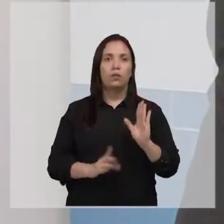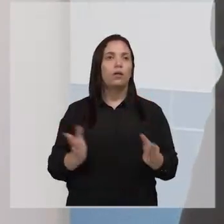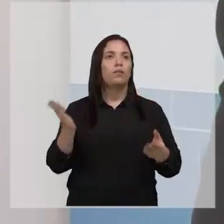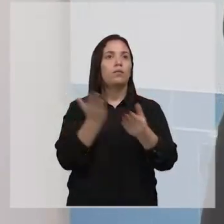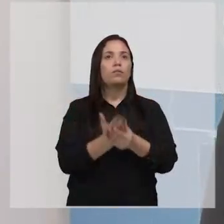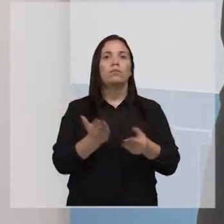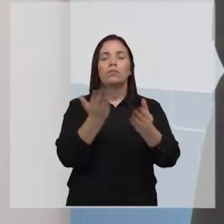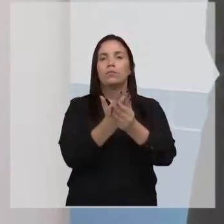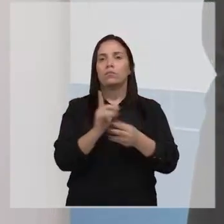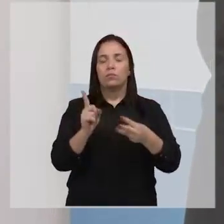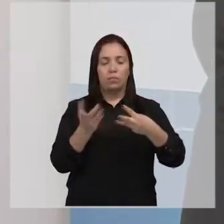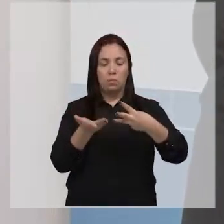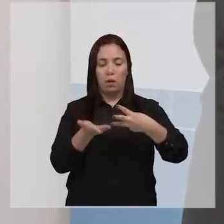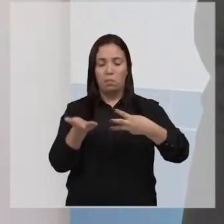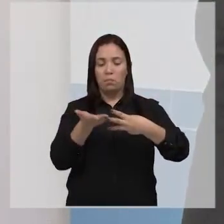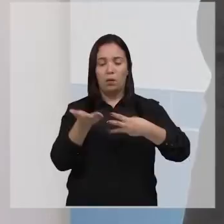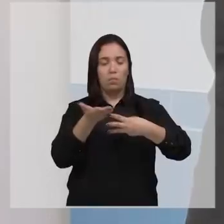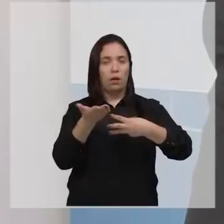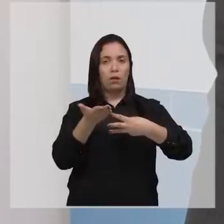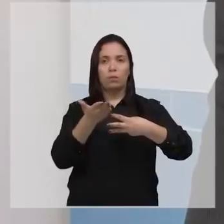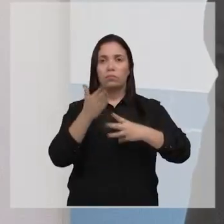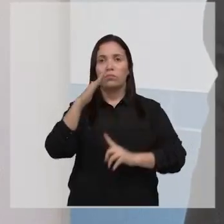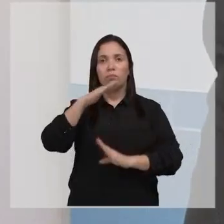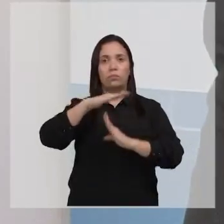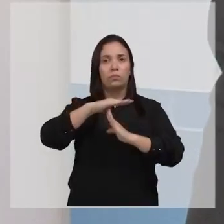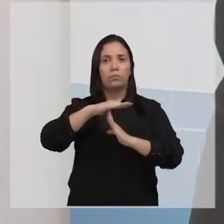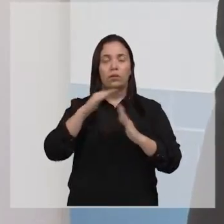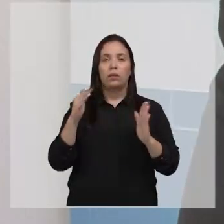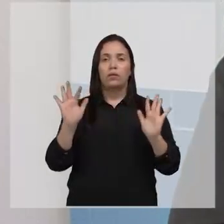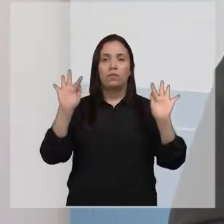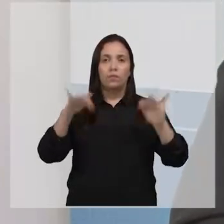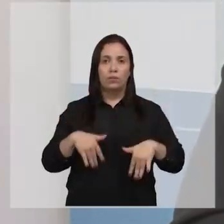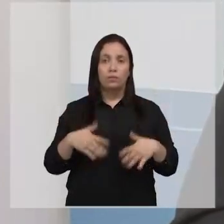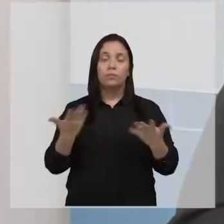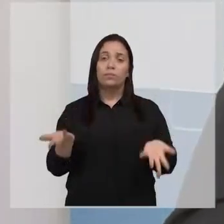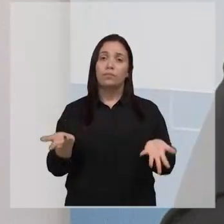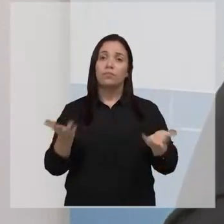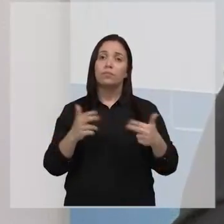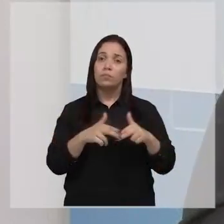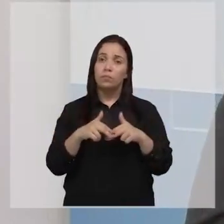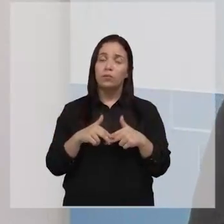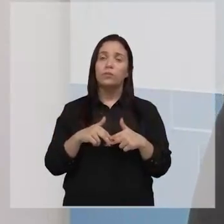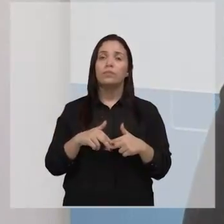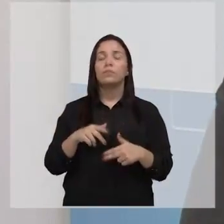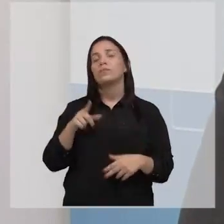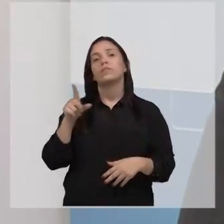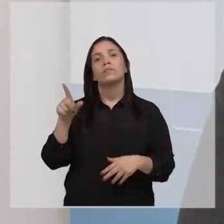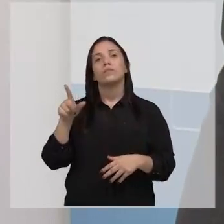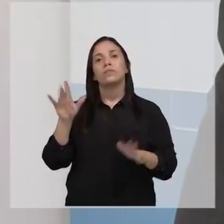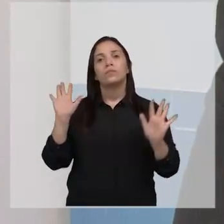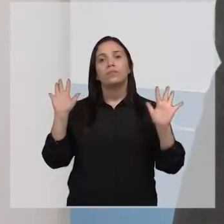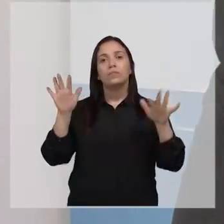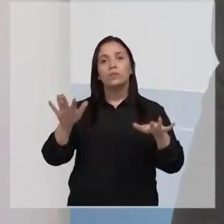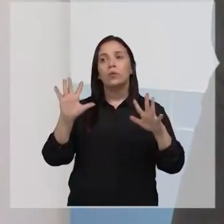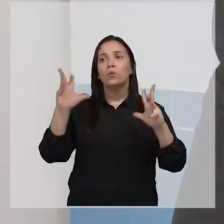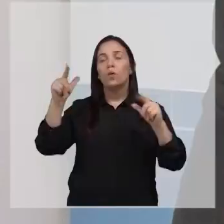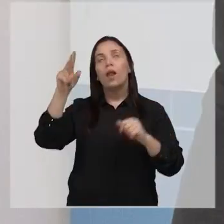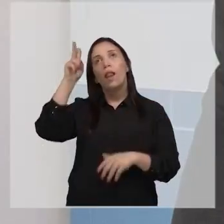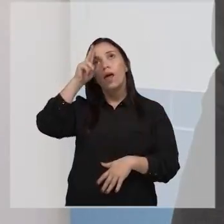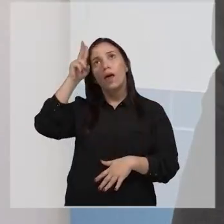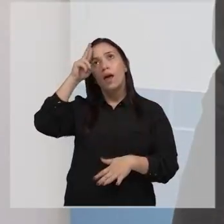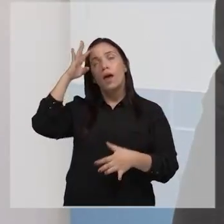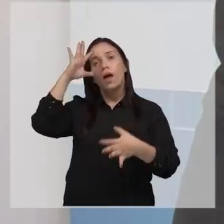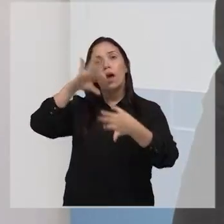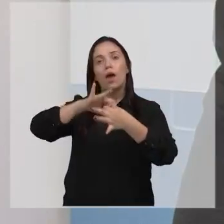como recorreram só dentro do próprio Supremo e acabou. Então, esse homem que é que está sendo lembrado agora, no momento em que